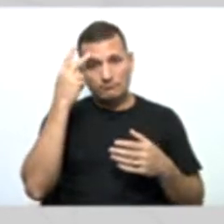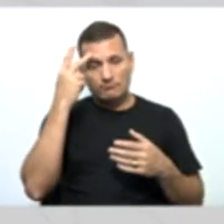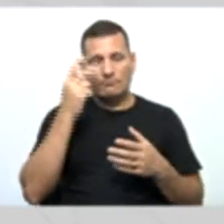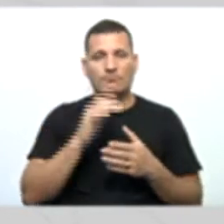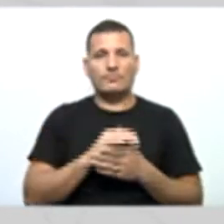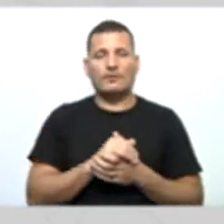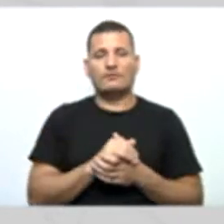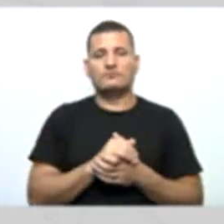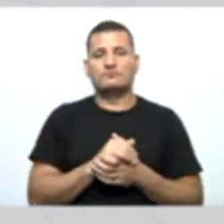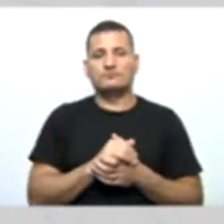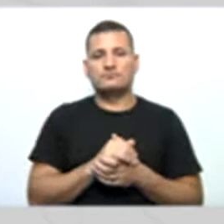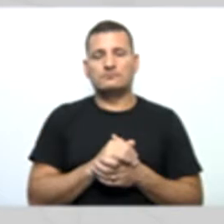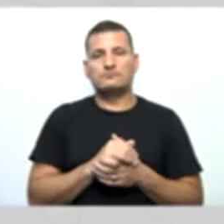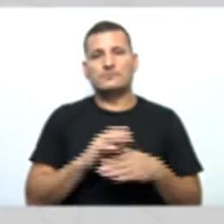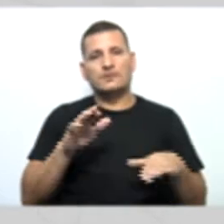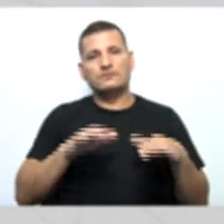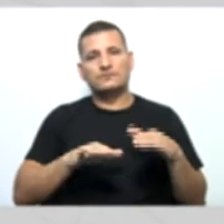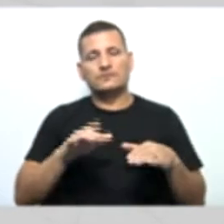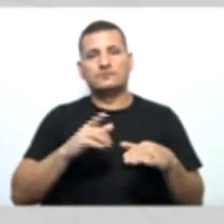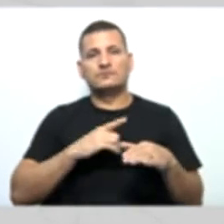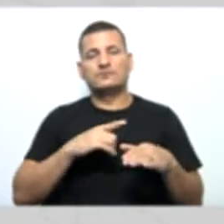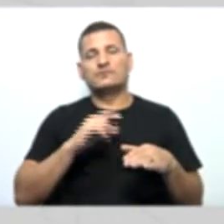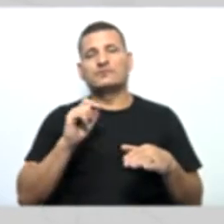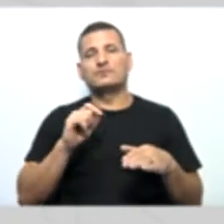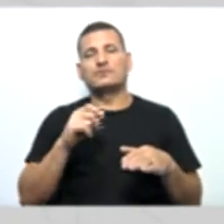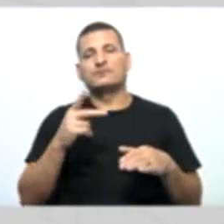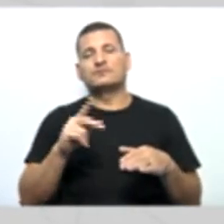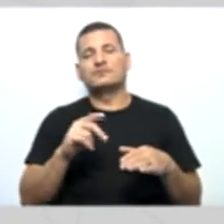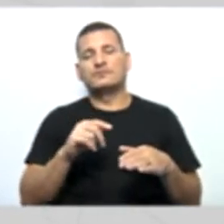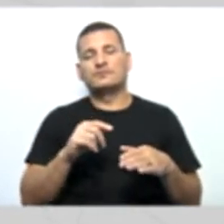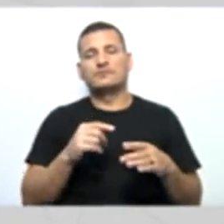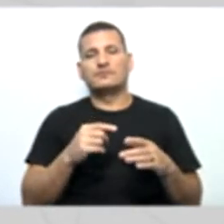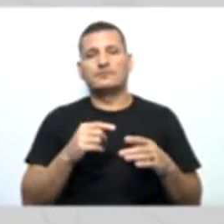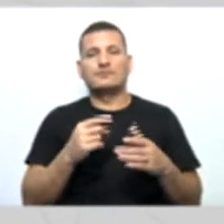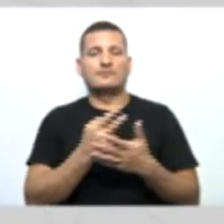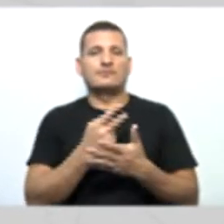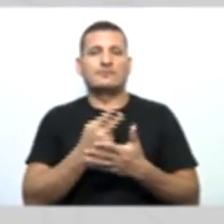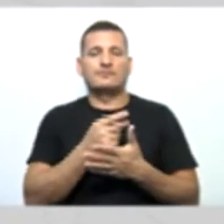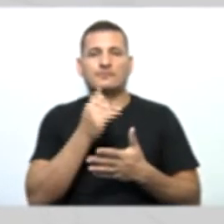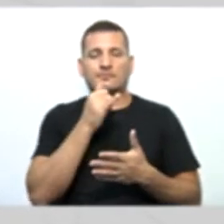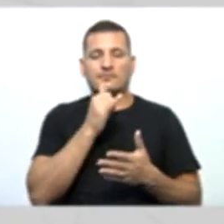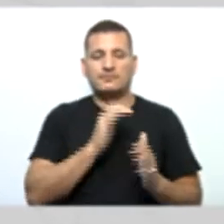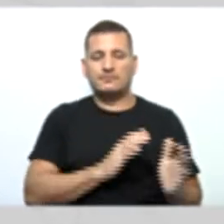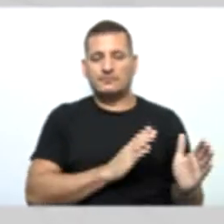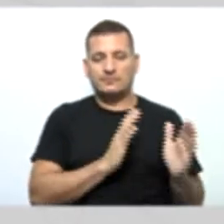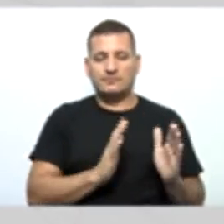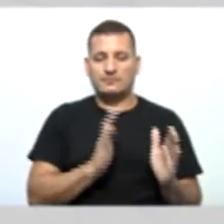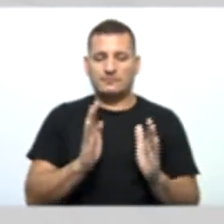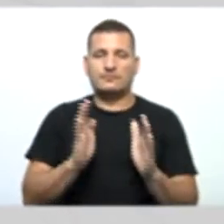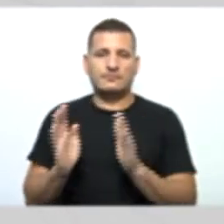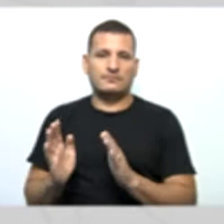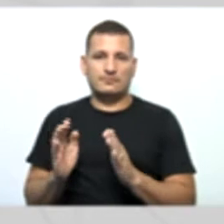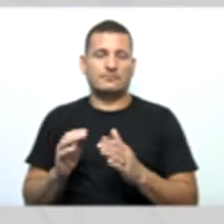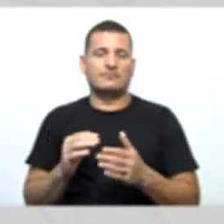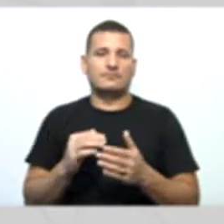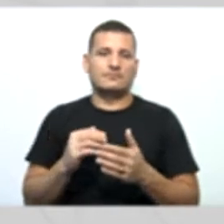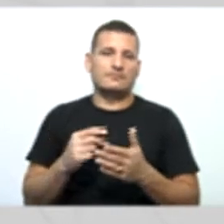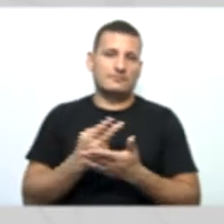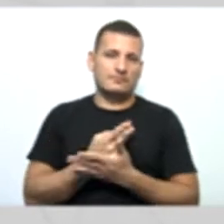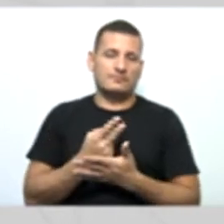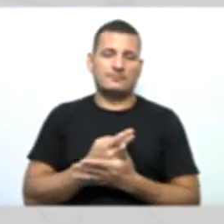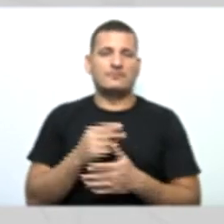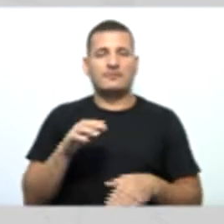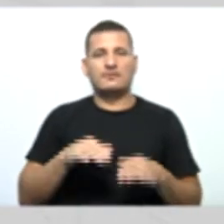você fazer o uso errado do seu serviço. Deixar de cobrar por uma etapa, e isso nós vamos auxiliar